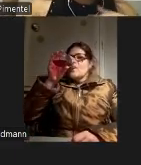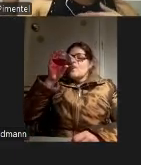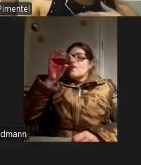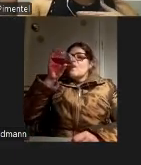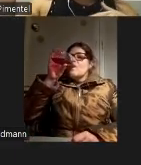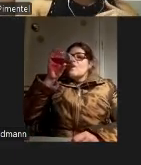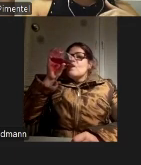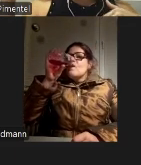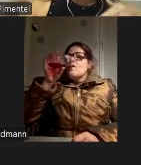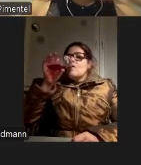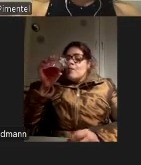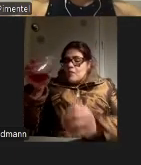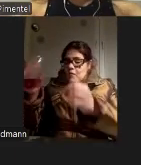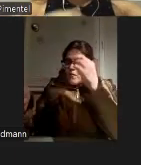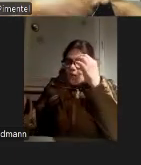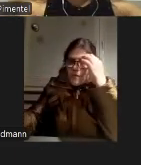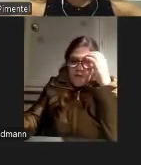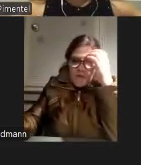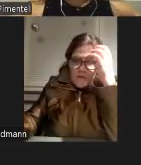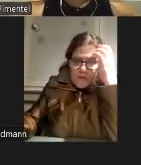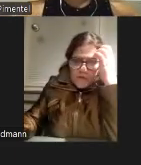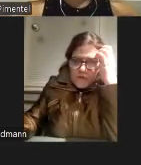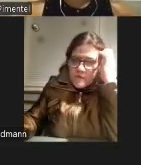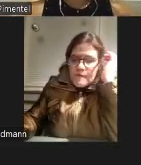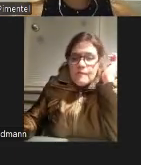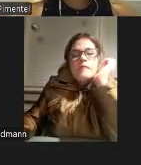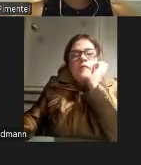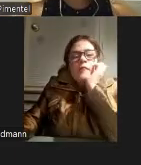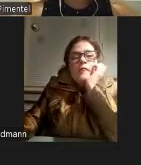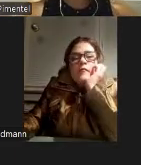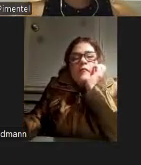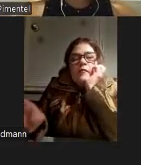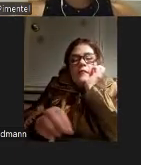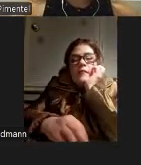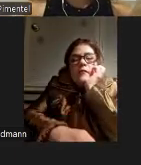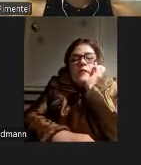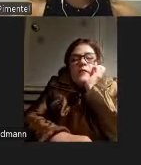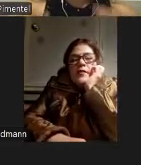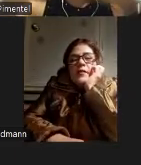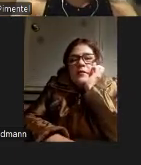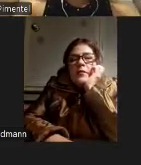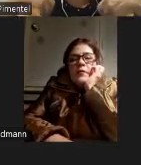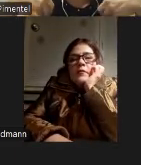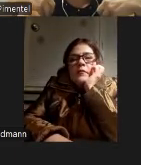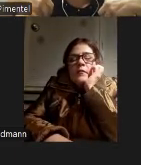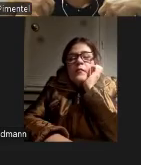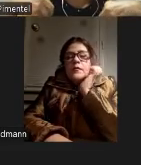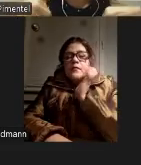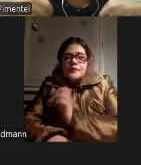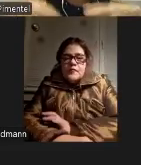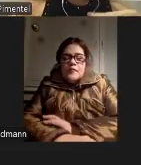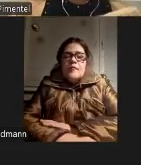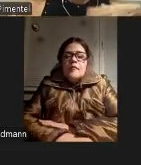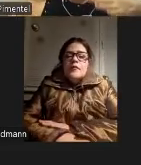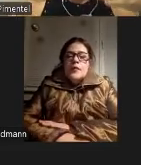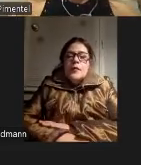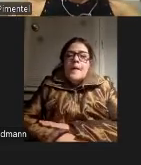tenho num grau de eficiência, primeiro, obviamente, a traqueostomia, né, em relação à melhora da apneia,